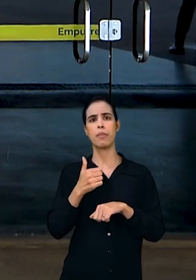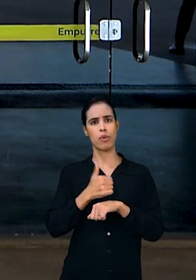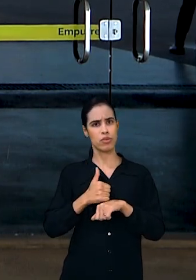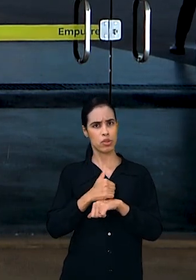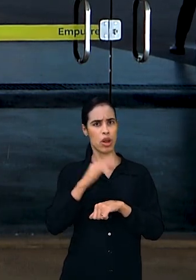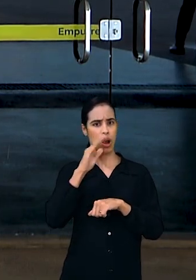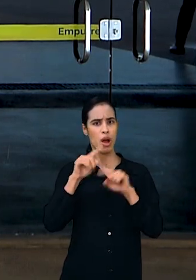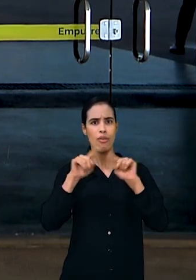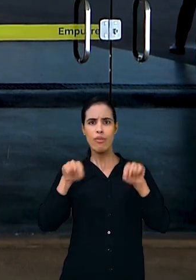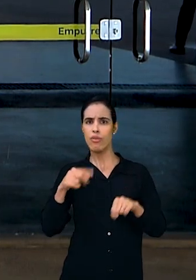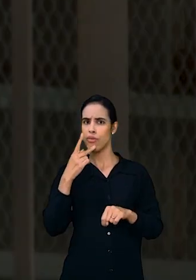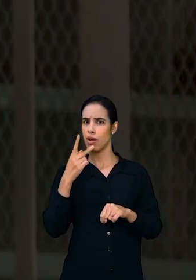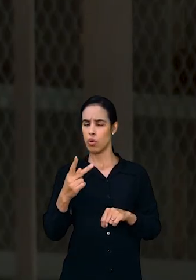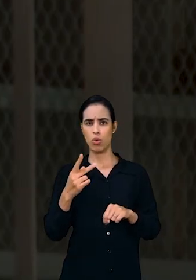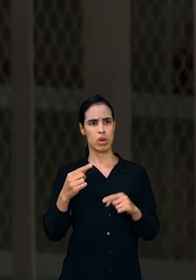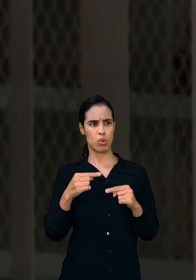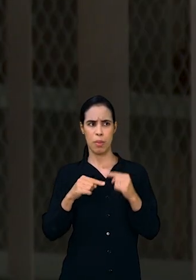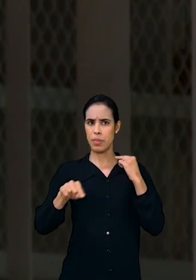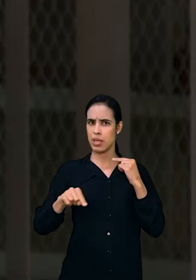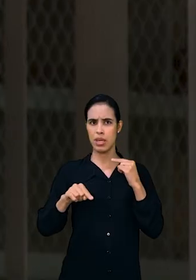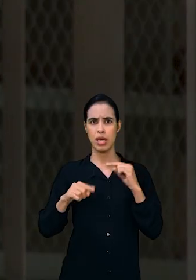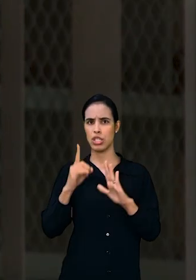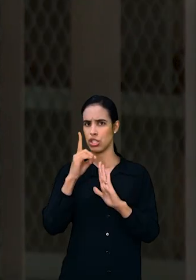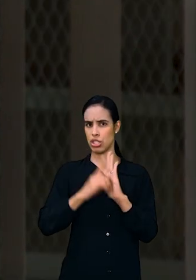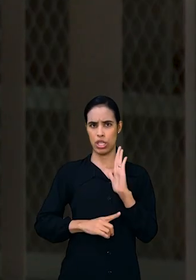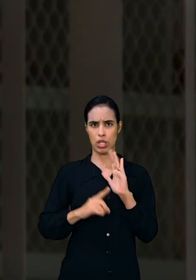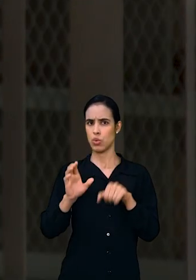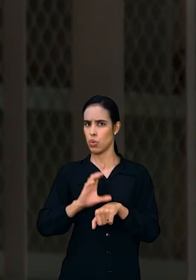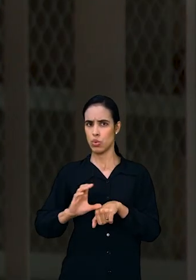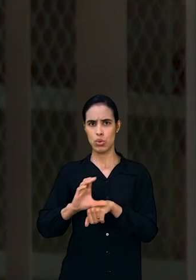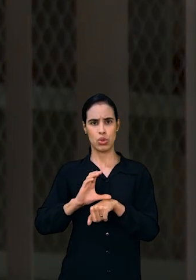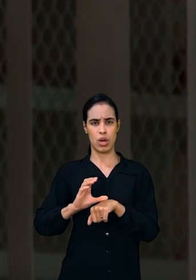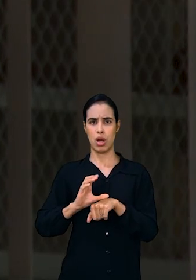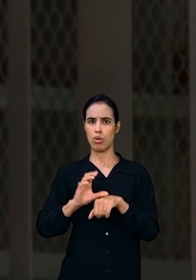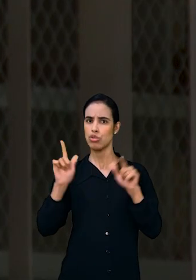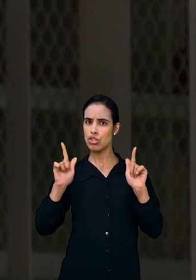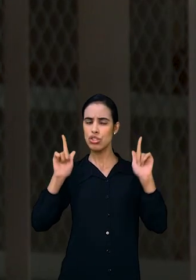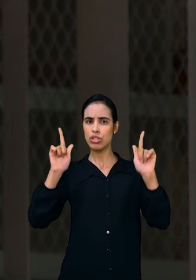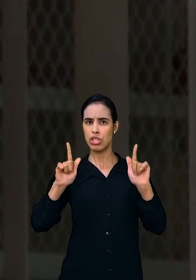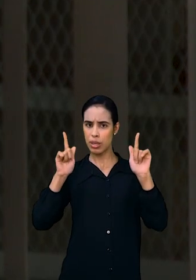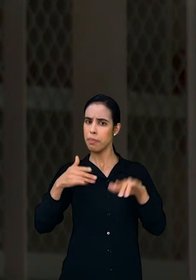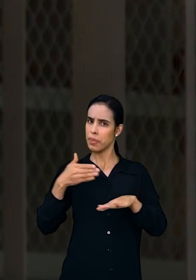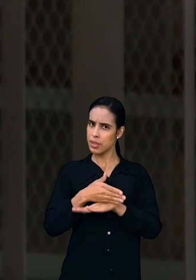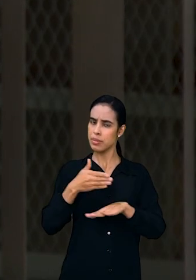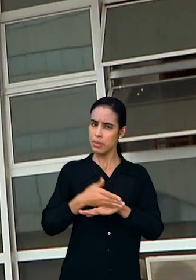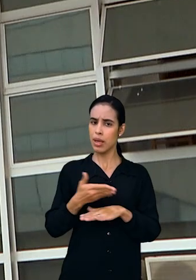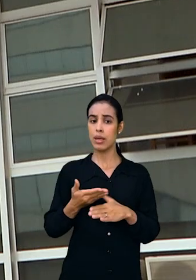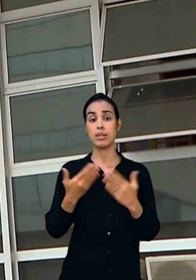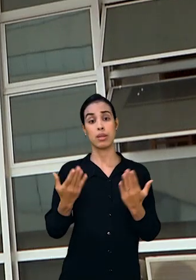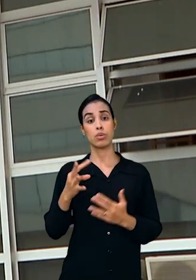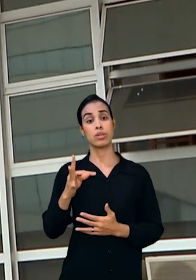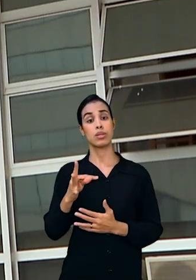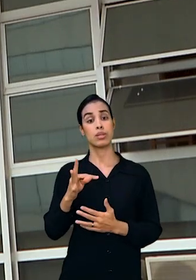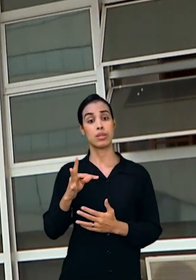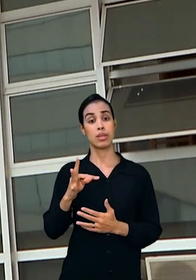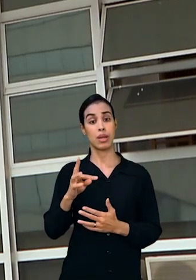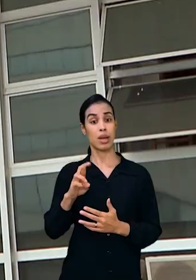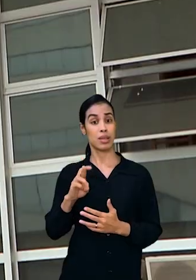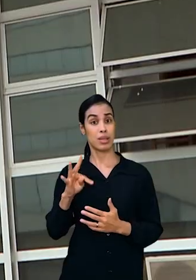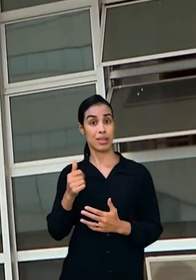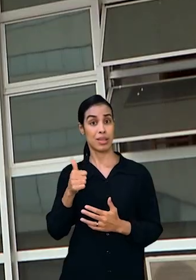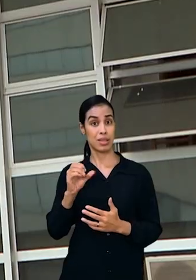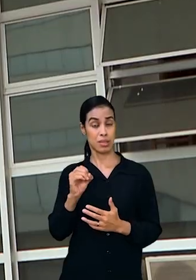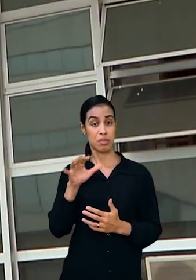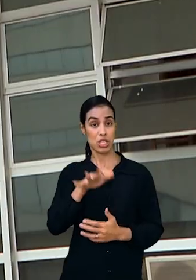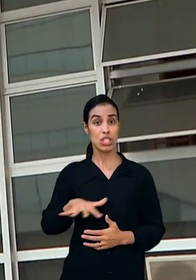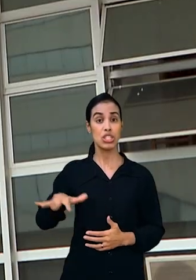o empregado argumentou que a penalidade teve caráter antissindical e violou o direito constitucional de greve. O Tribunal Regional do Trabalho